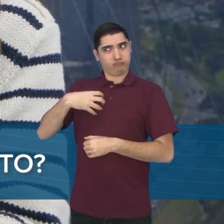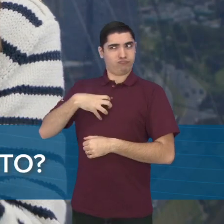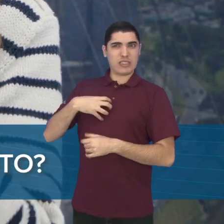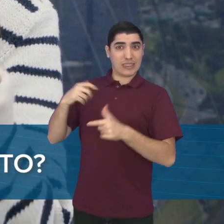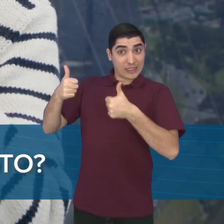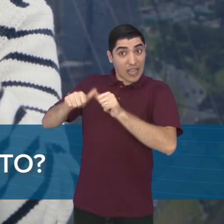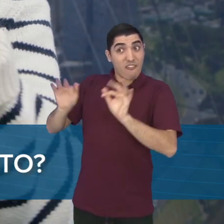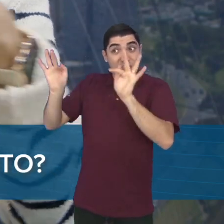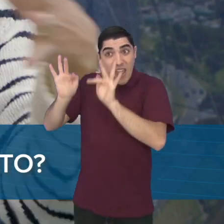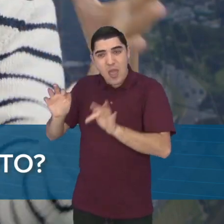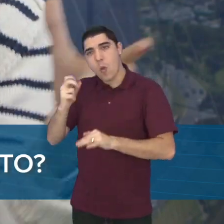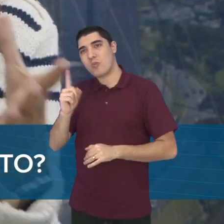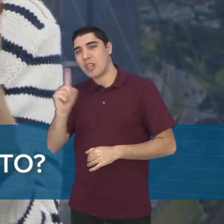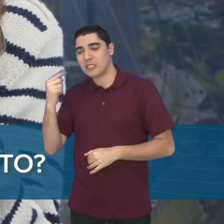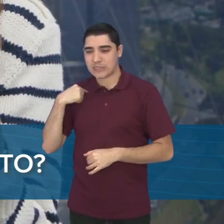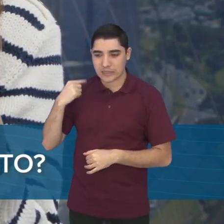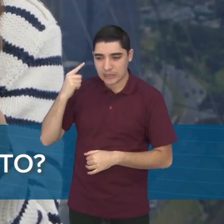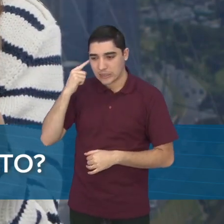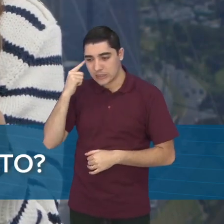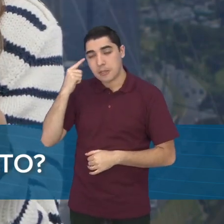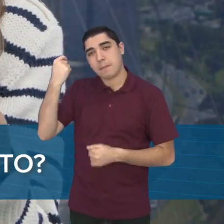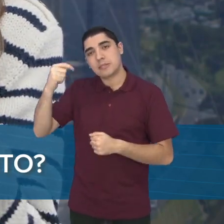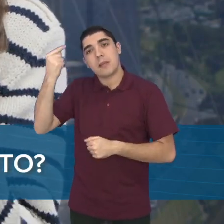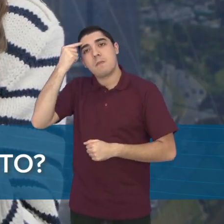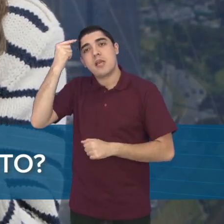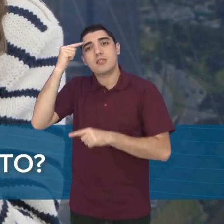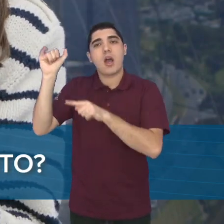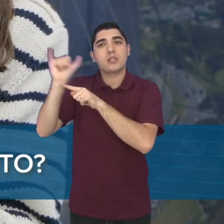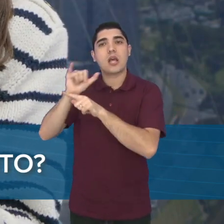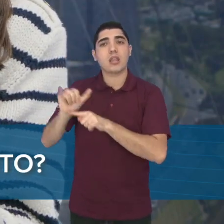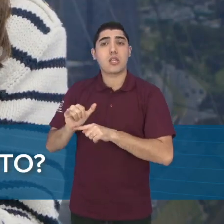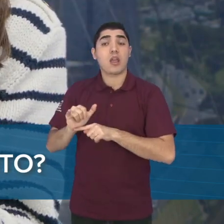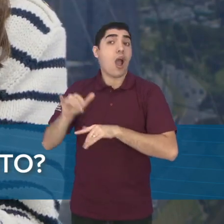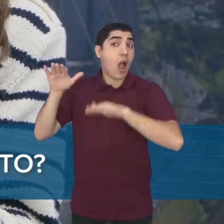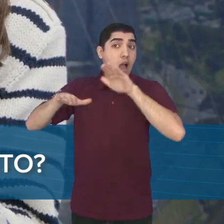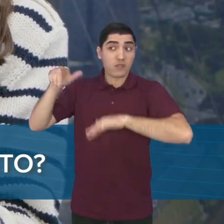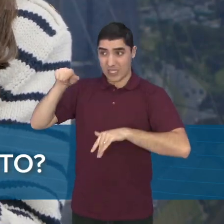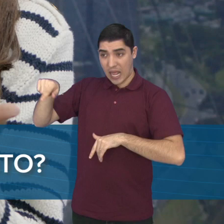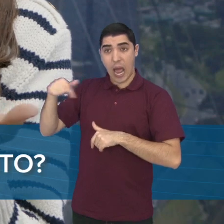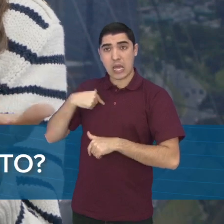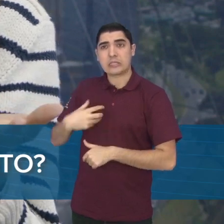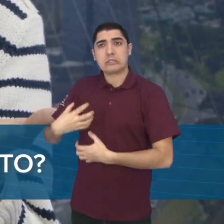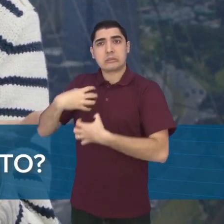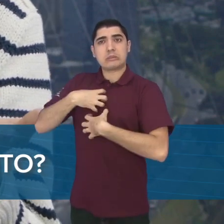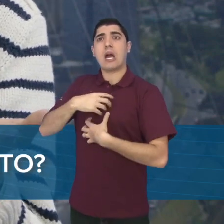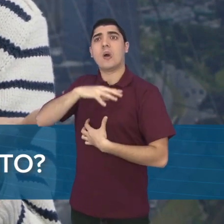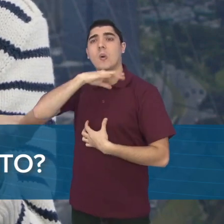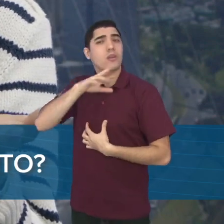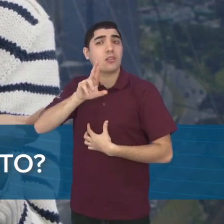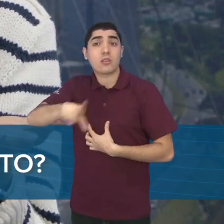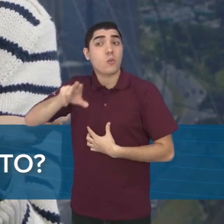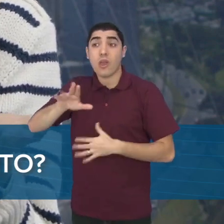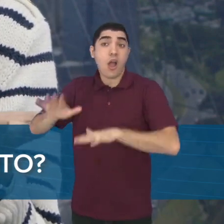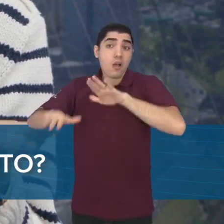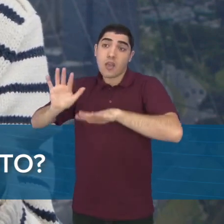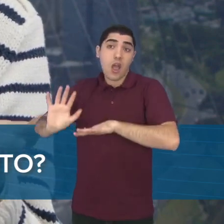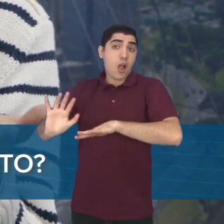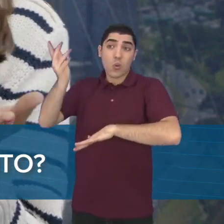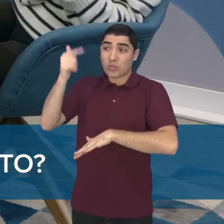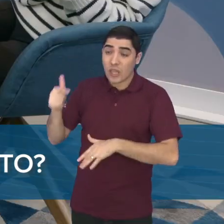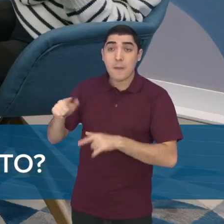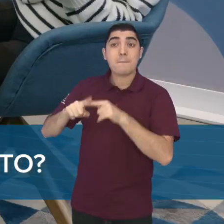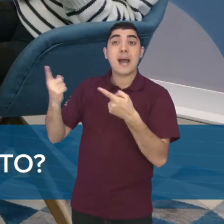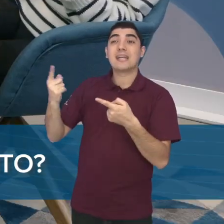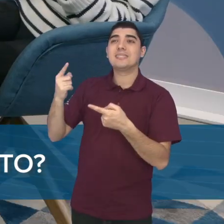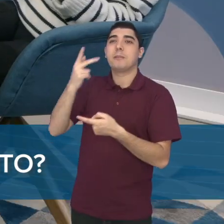ou não? Então, assim, vamos rever essa situação, porque às vezes não foi algo ruim, né? Te fez talvez seguir um outro caminho, que era o que você queria, mas